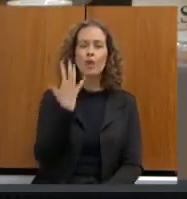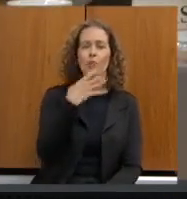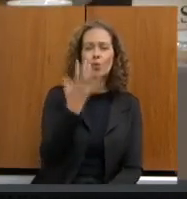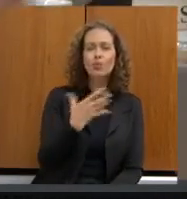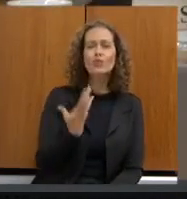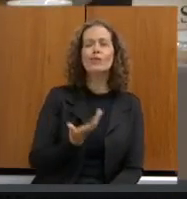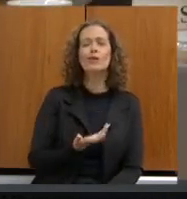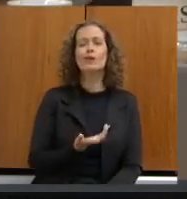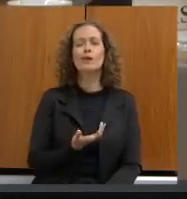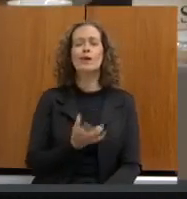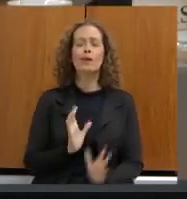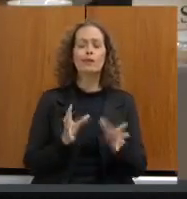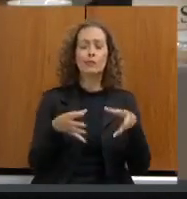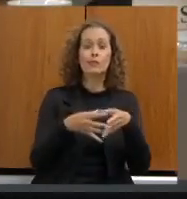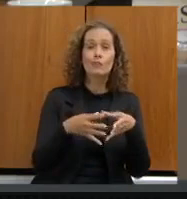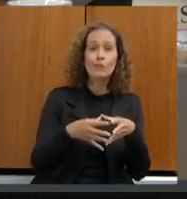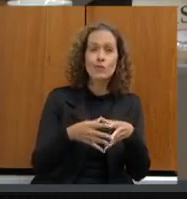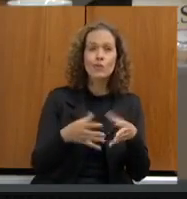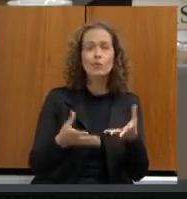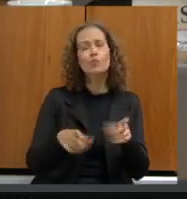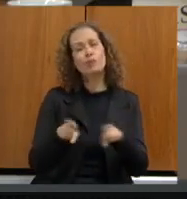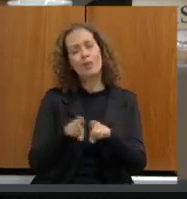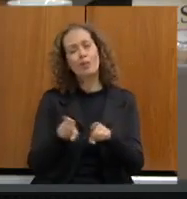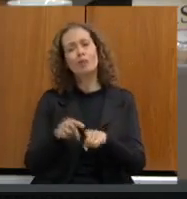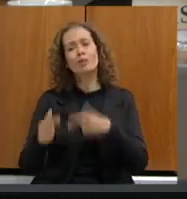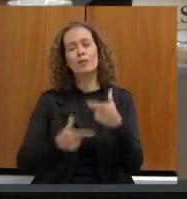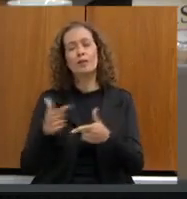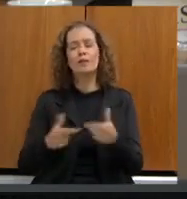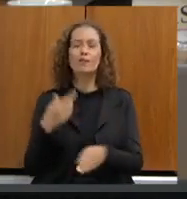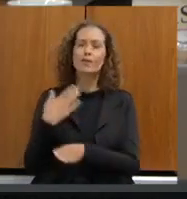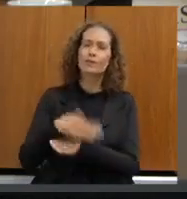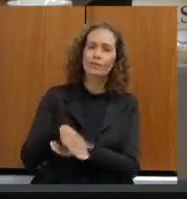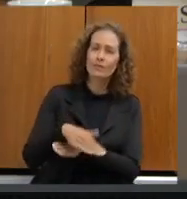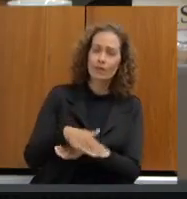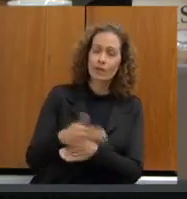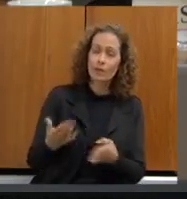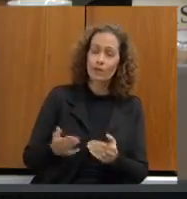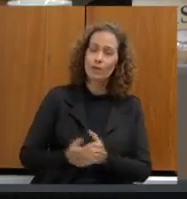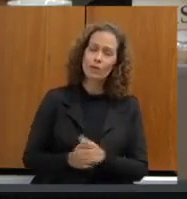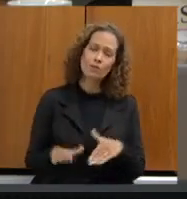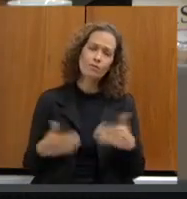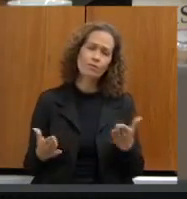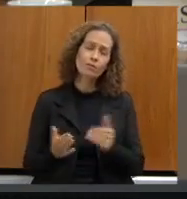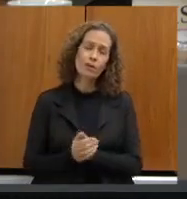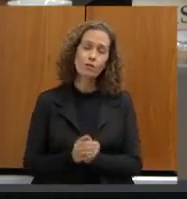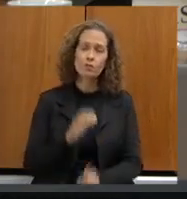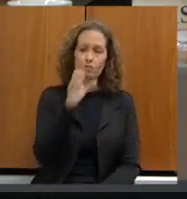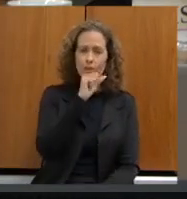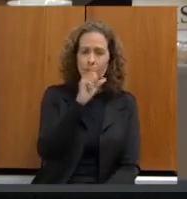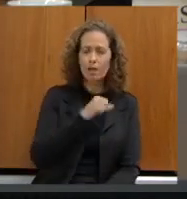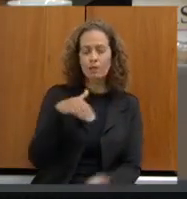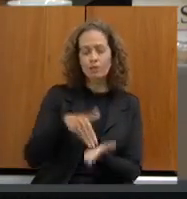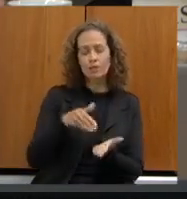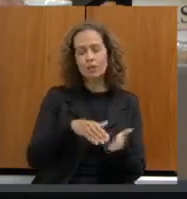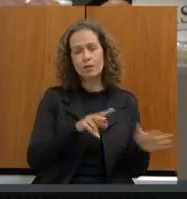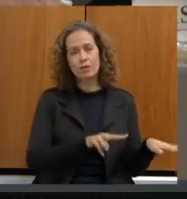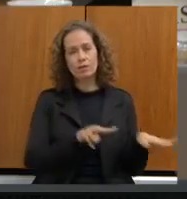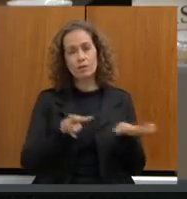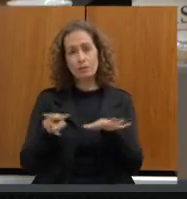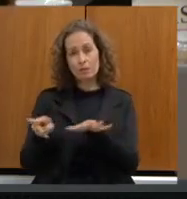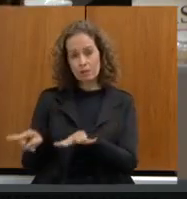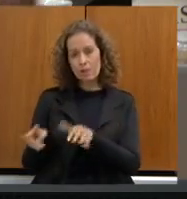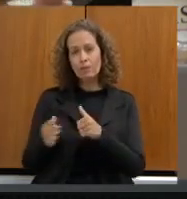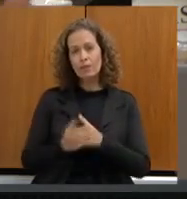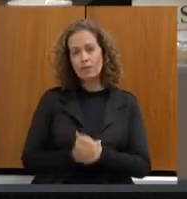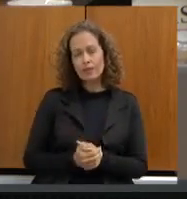serviço na rua Tudo bem senhora é até a banda de música Nossa então é no sábado no final de semana aí eles